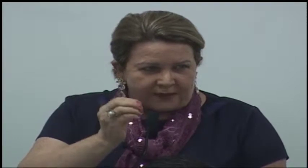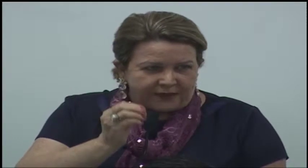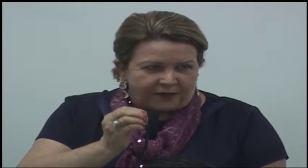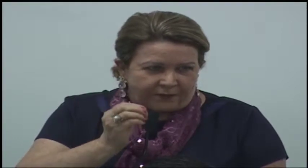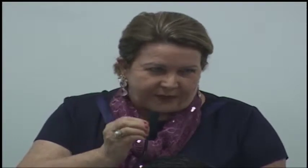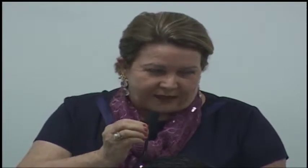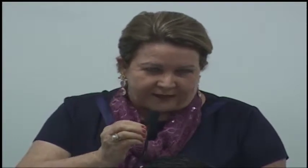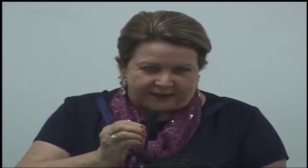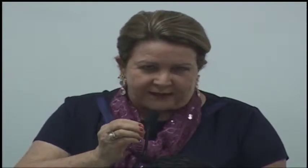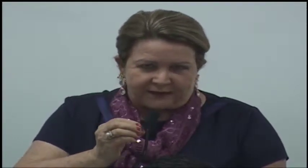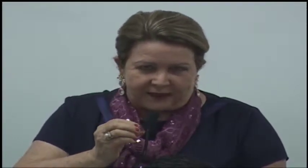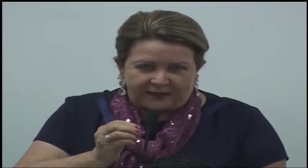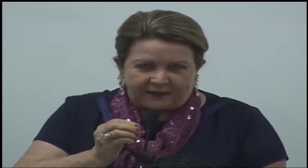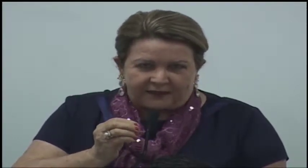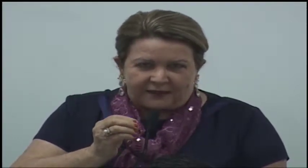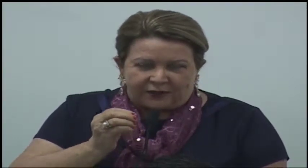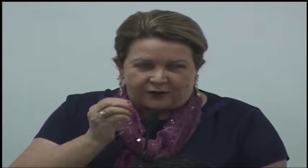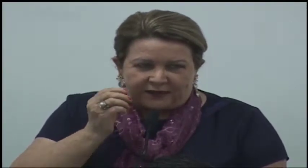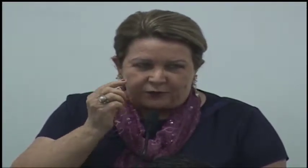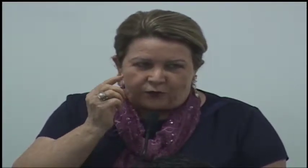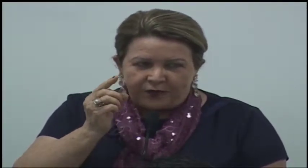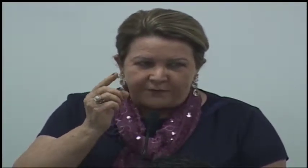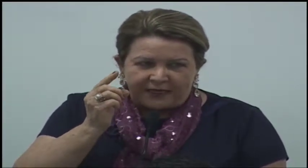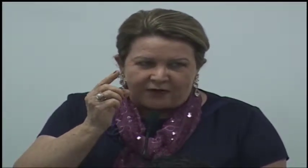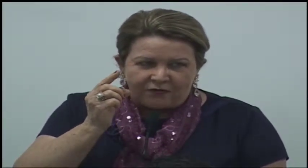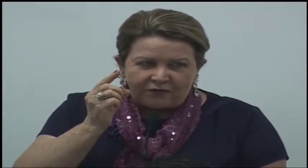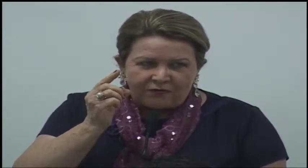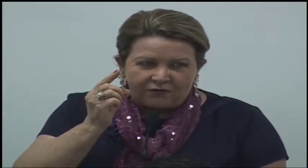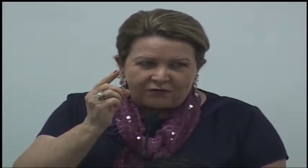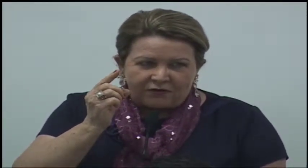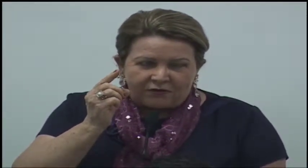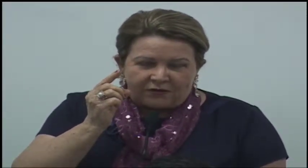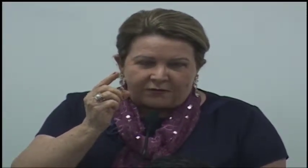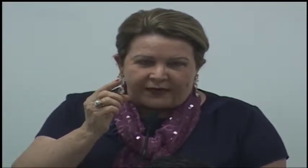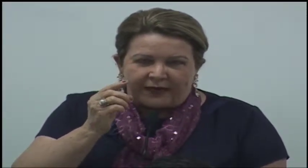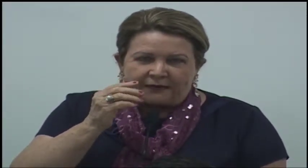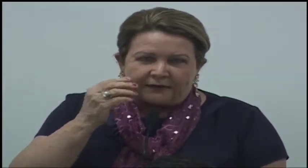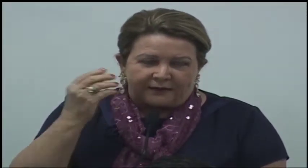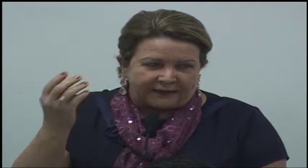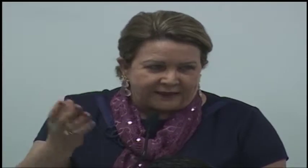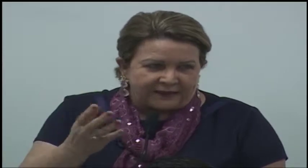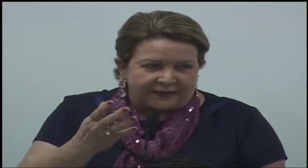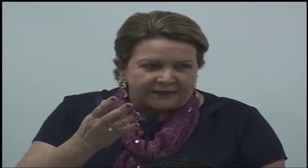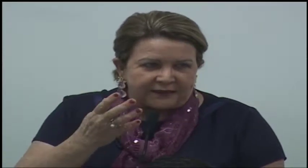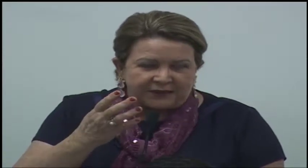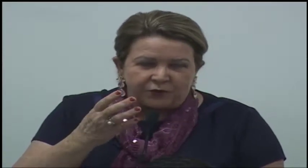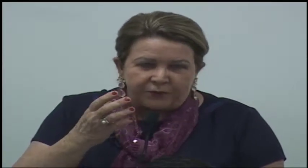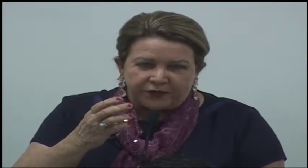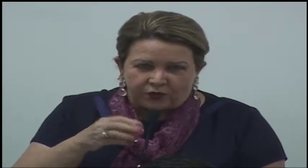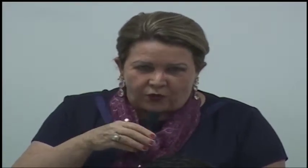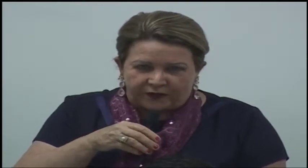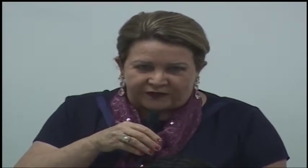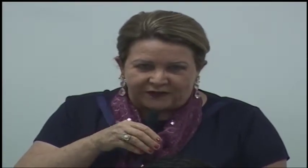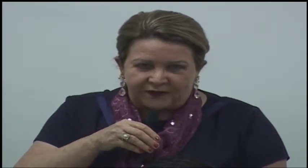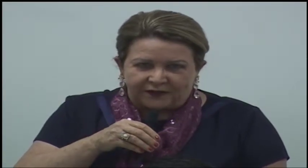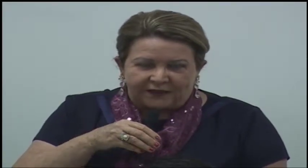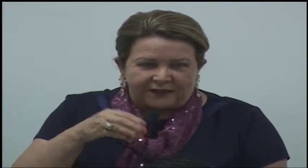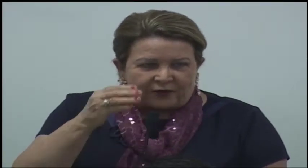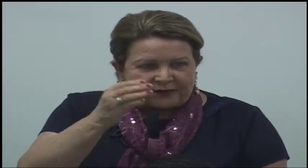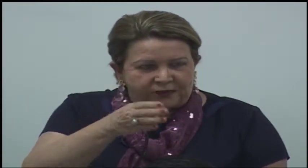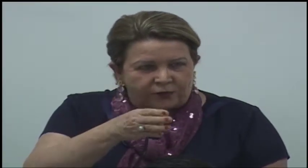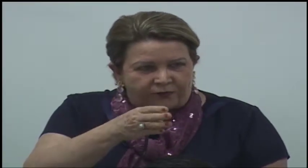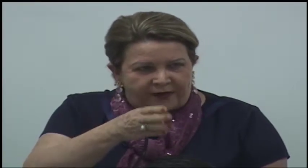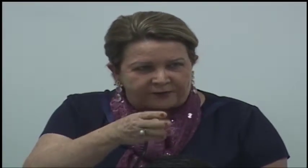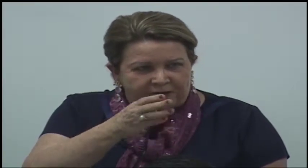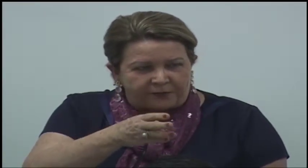1 caminhão apenas, né? Então nós temos 1 caminhão para atender 300 mil pessoas. E